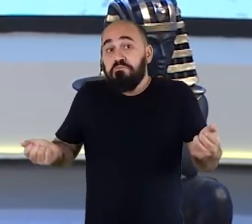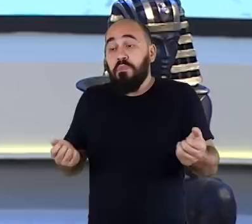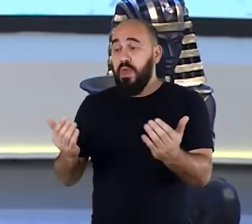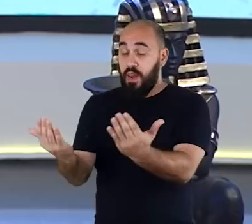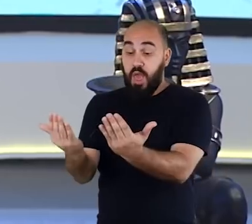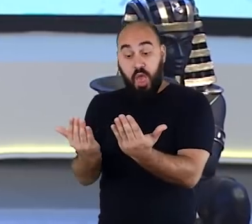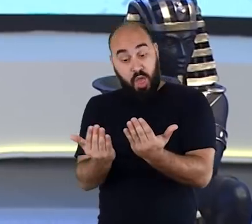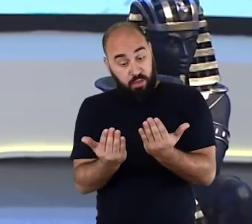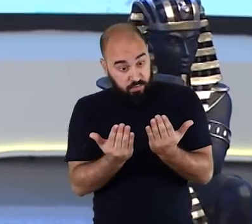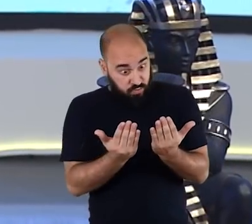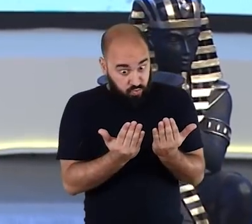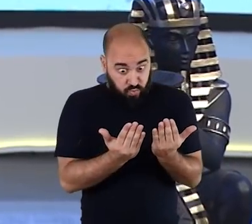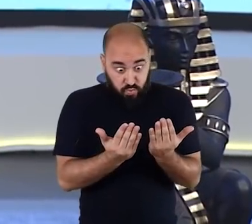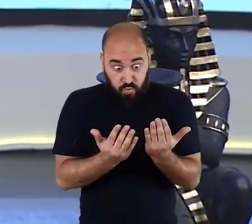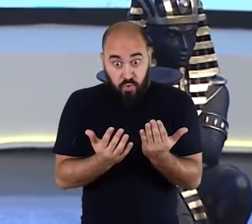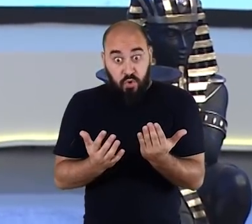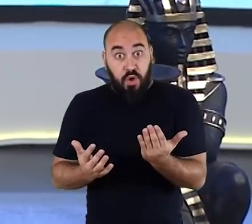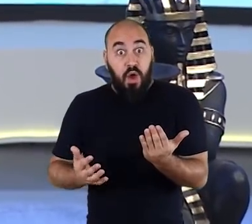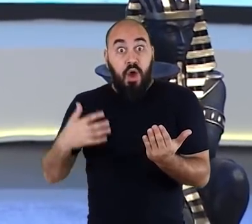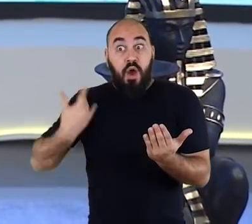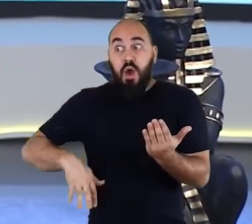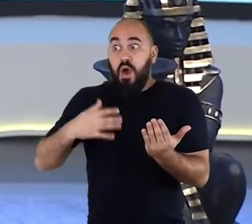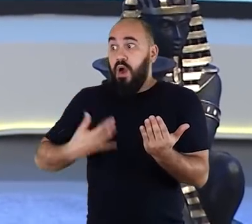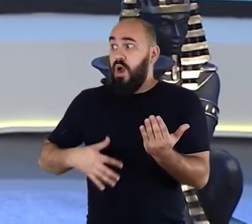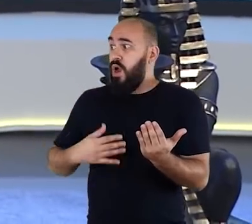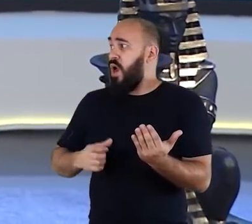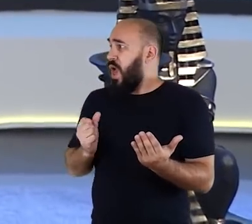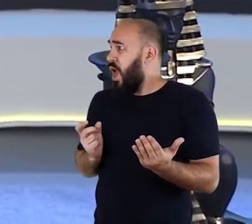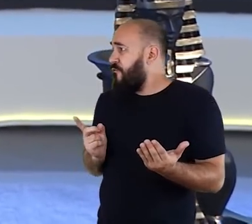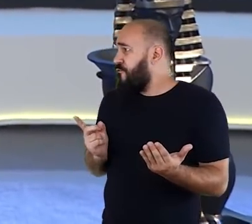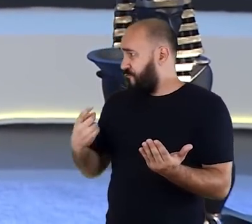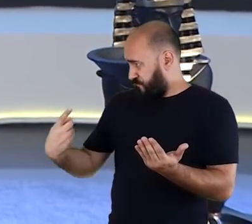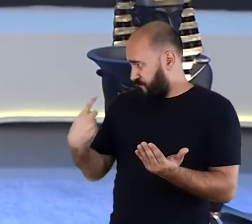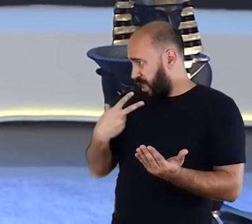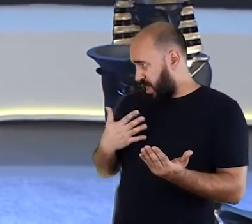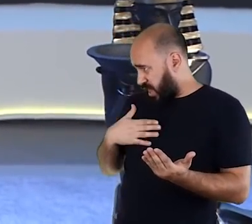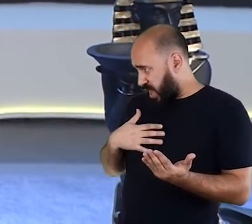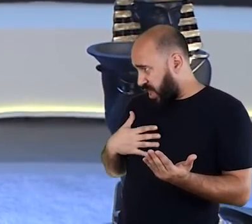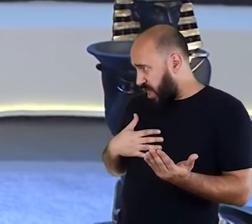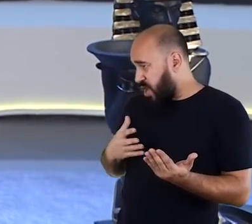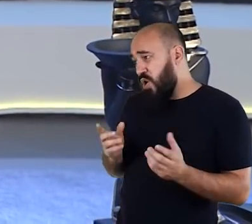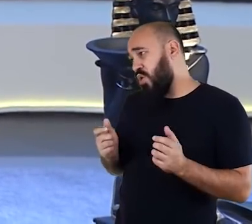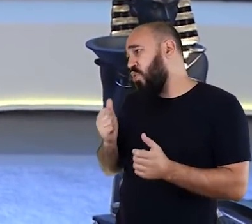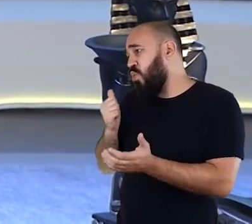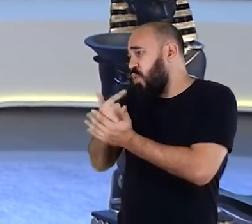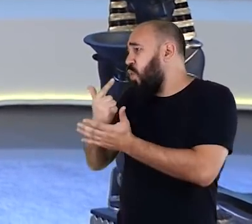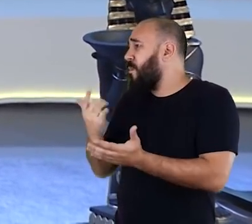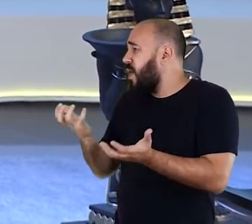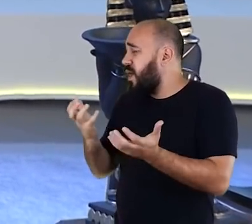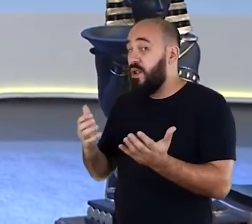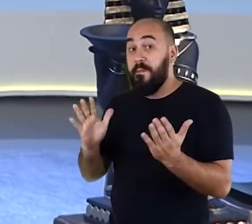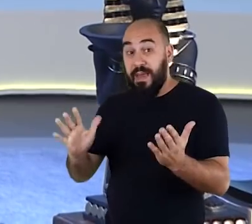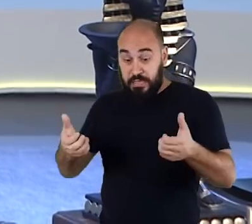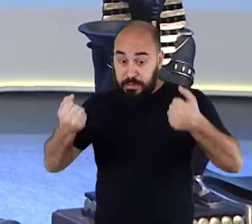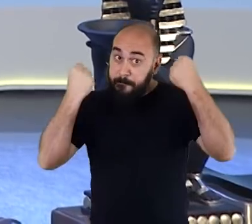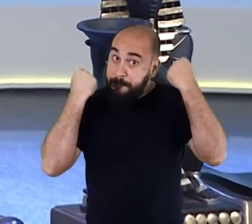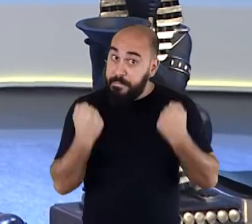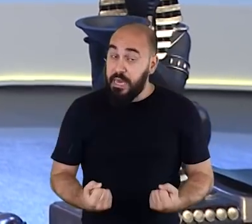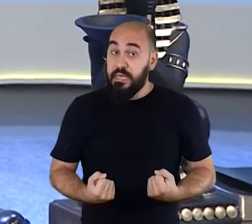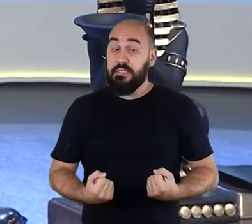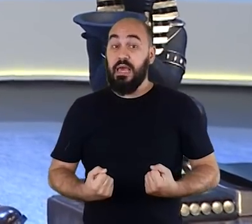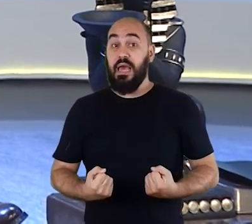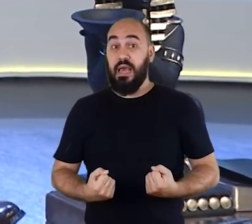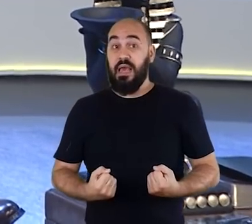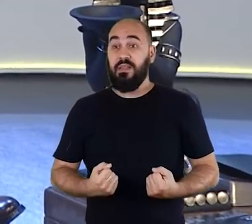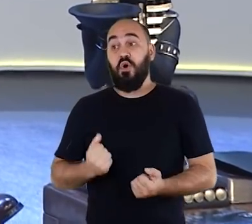ficou no território dos muçulmanos, dos árabes, por pelo menos um ano, até que depois ela foi destruída devido ao conflito